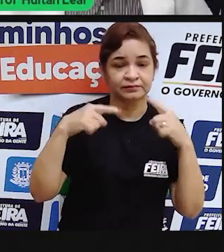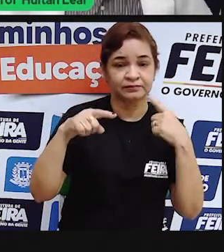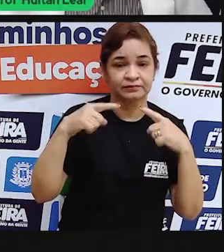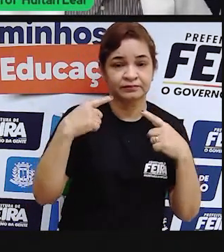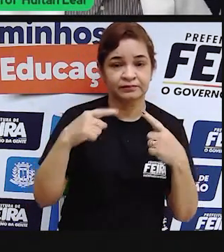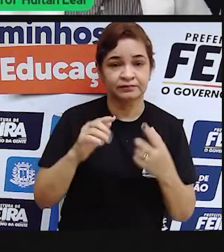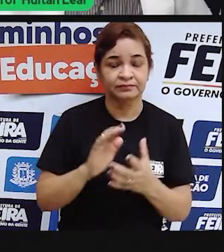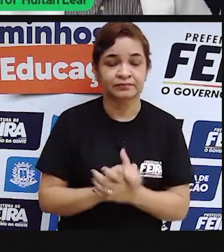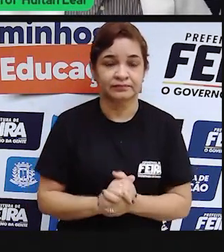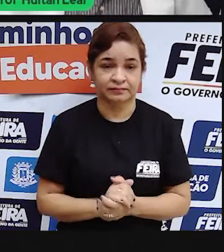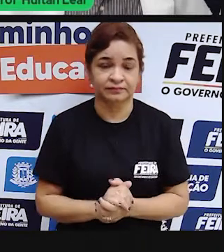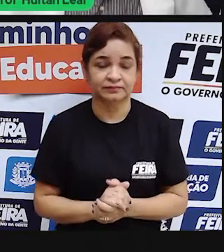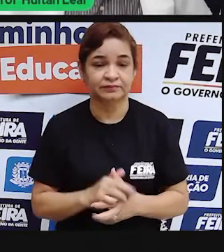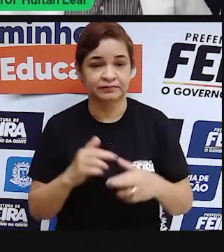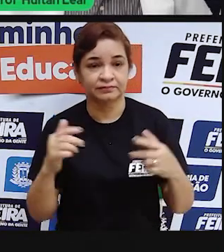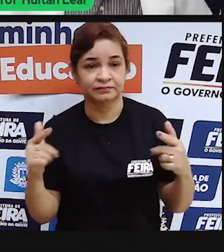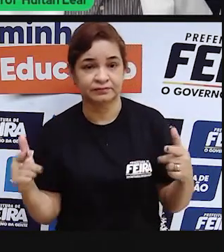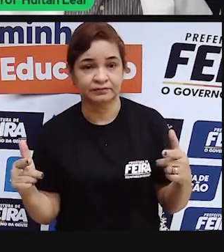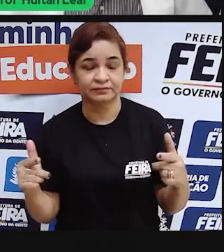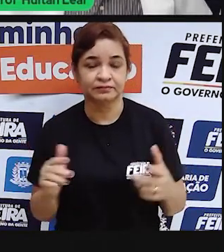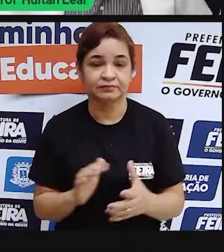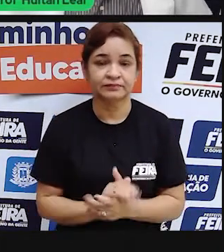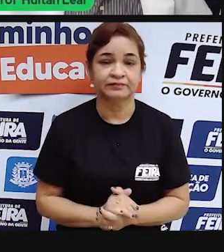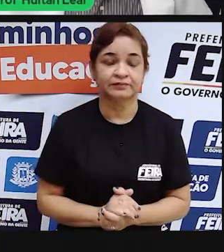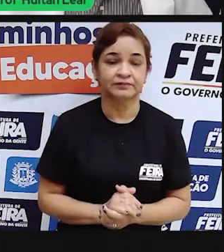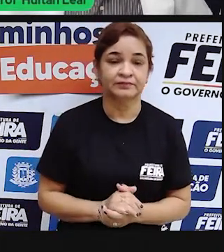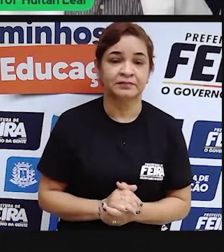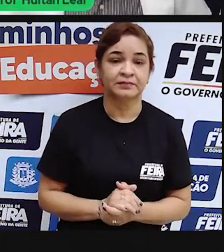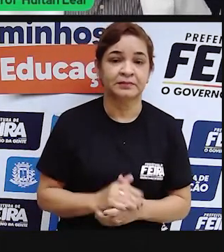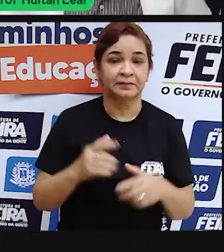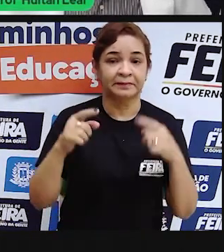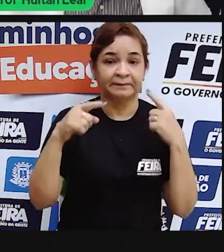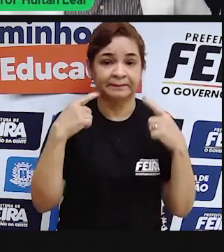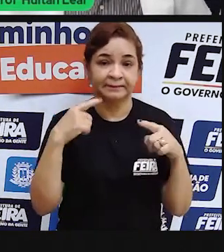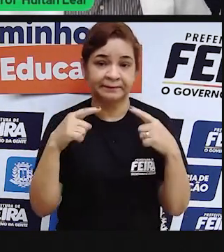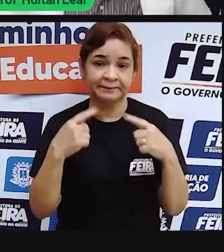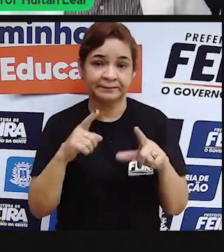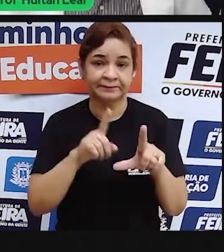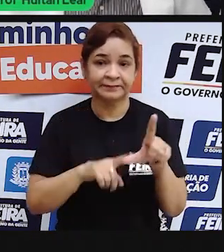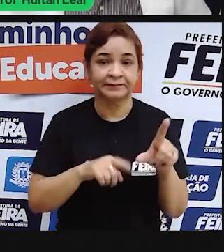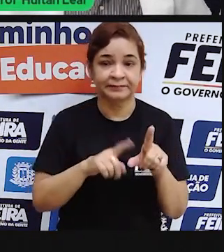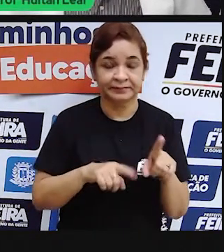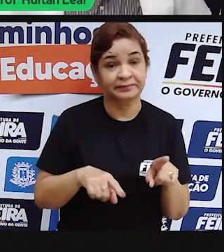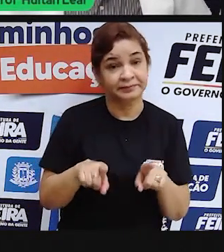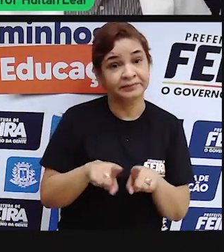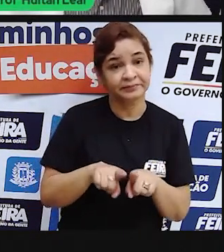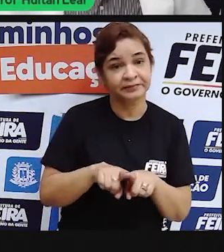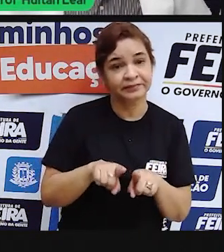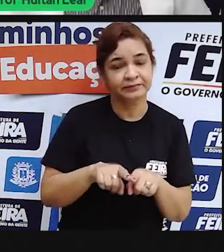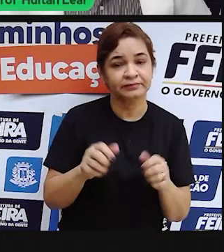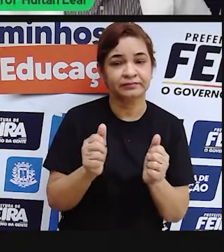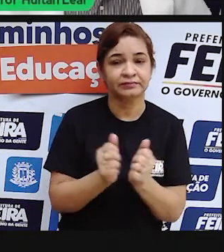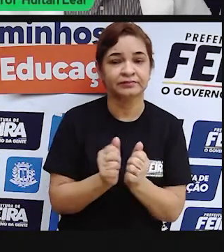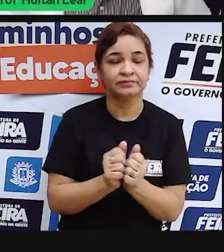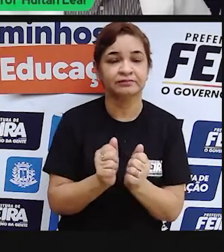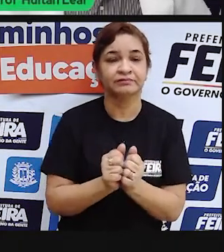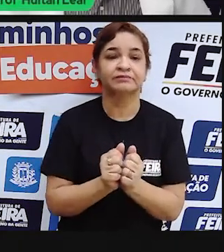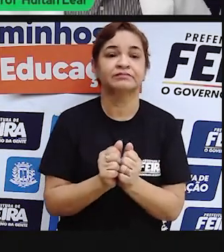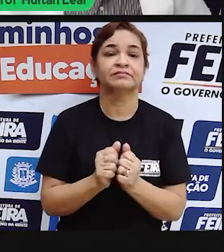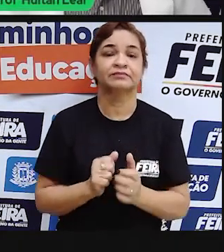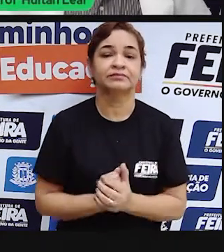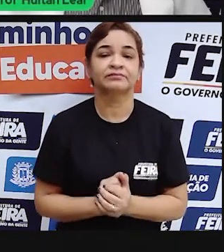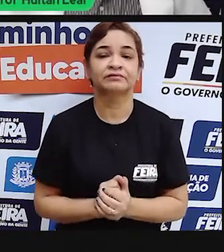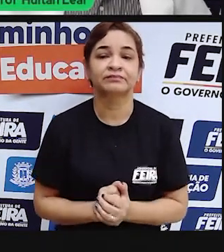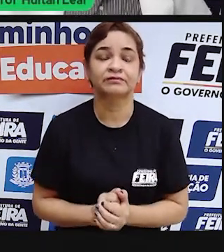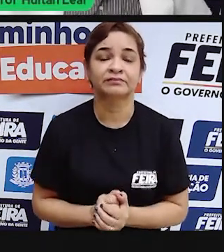e vimos que canção e música, canção e letra estão juntas, né? Na canção, letra e música estão juntas.